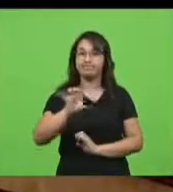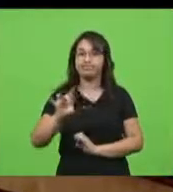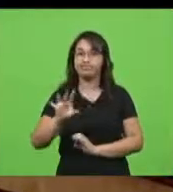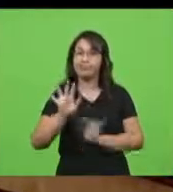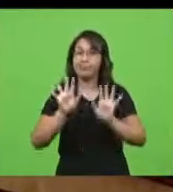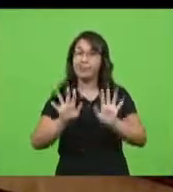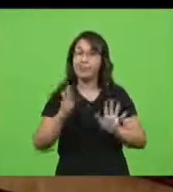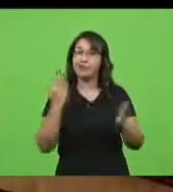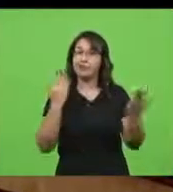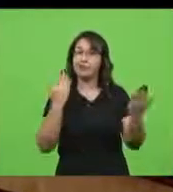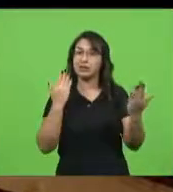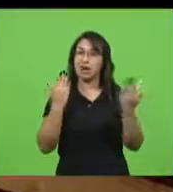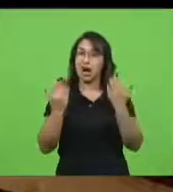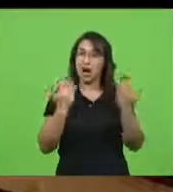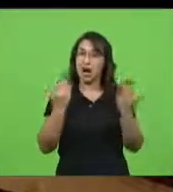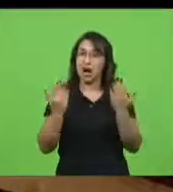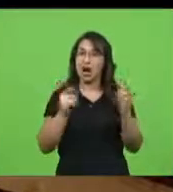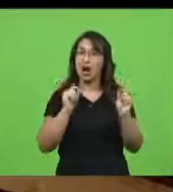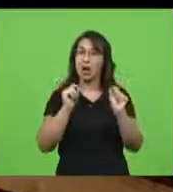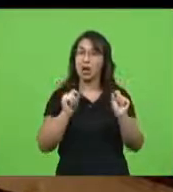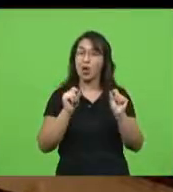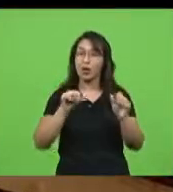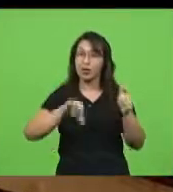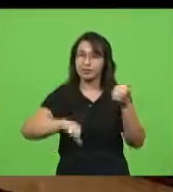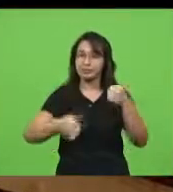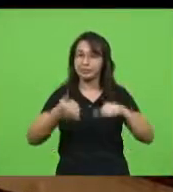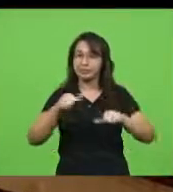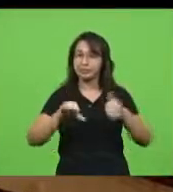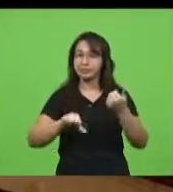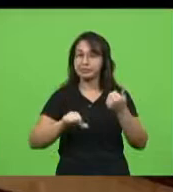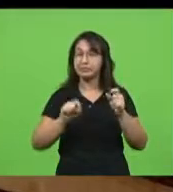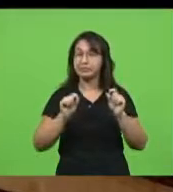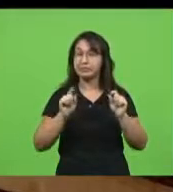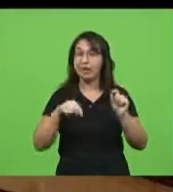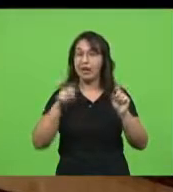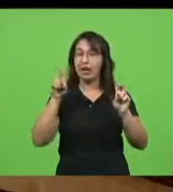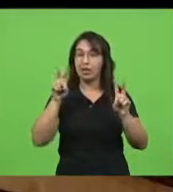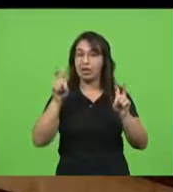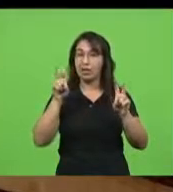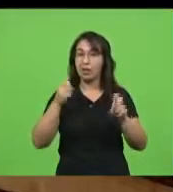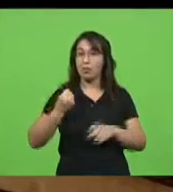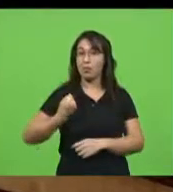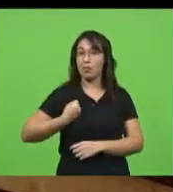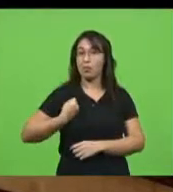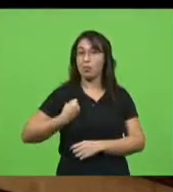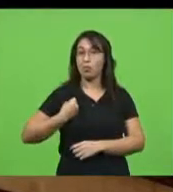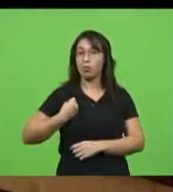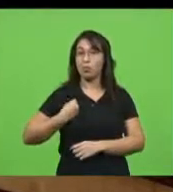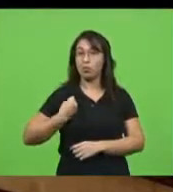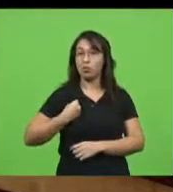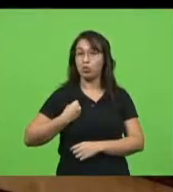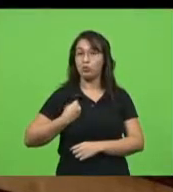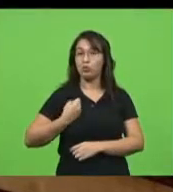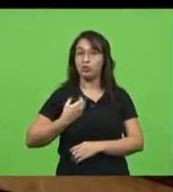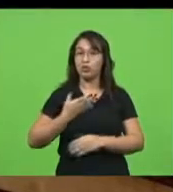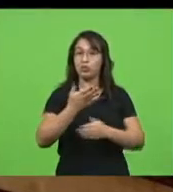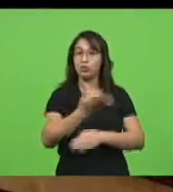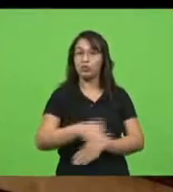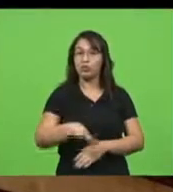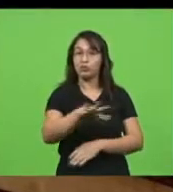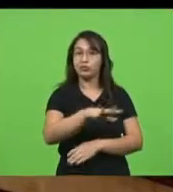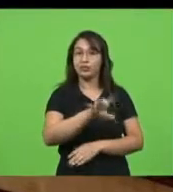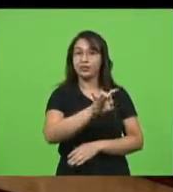que é correto, é a questão do número de efetivo relacionado